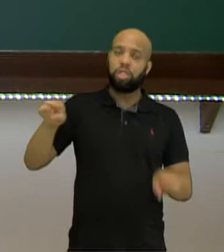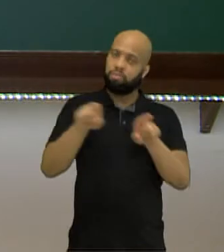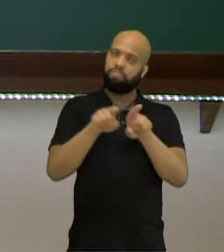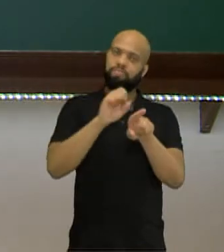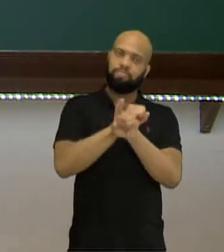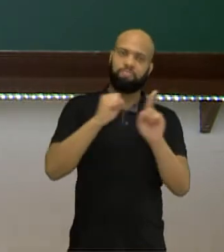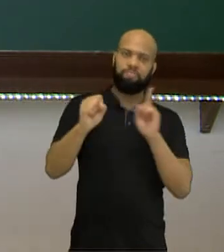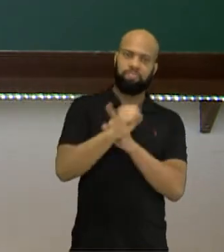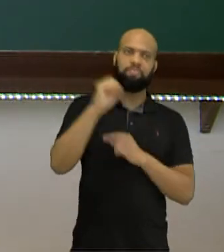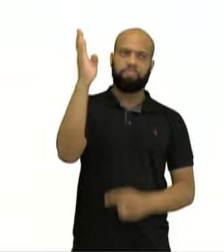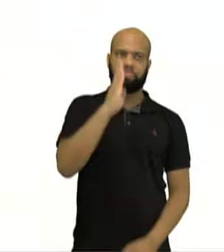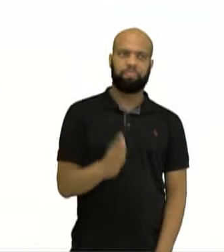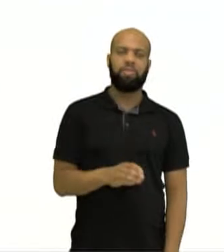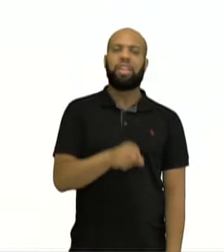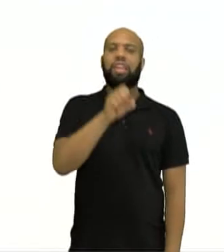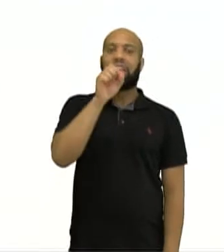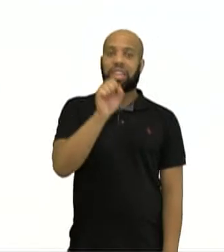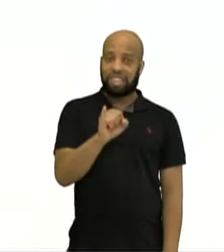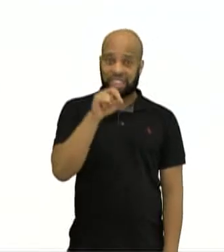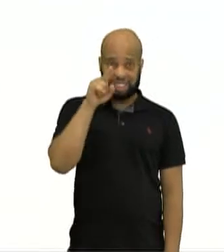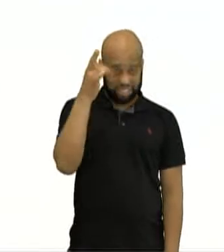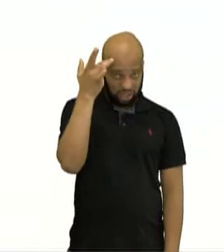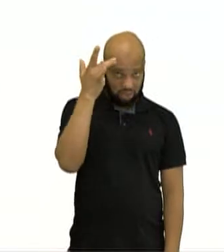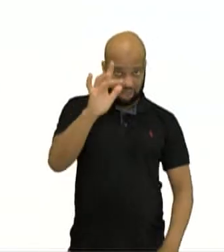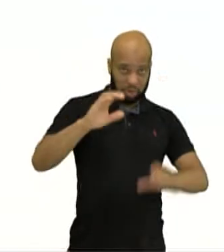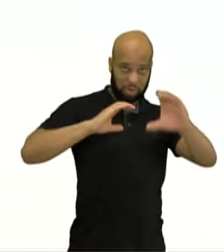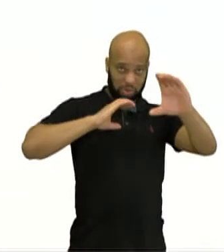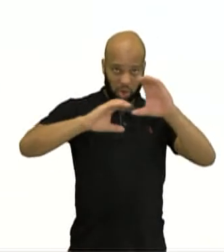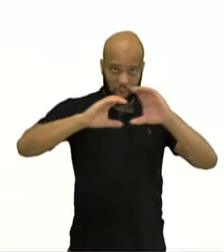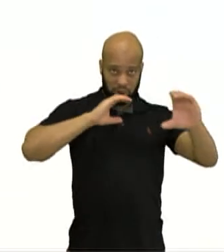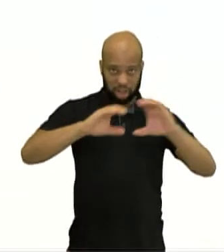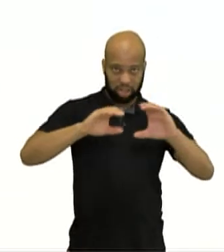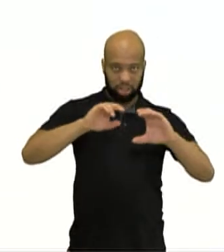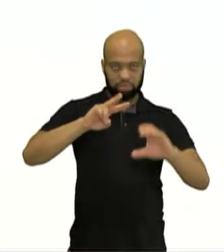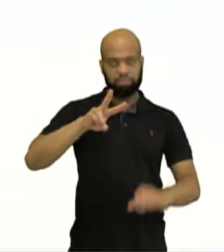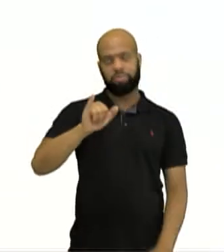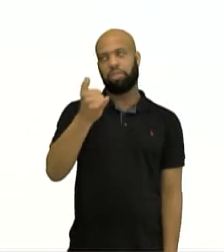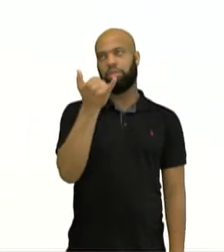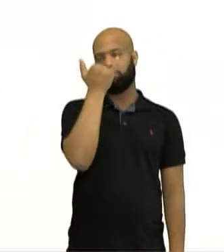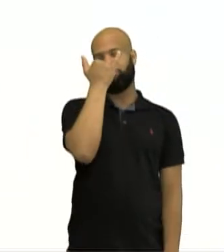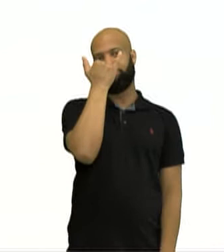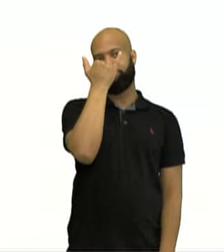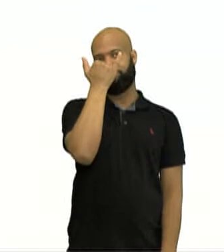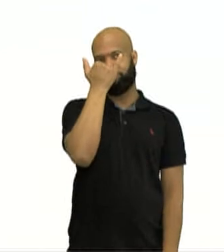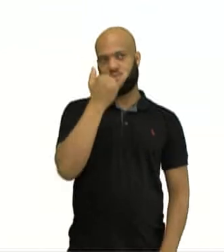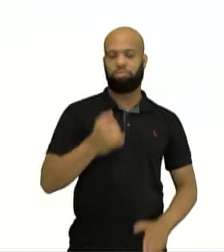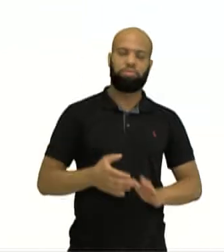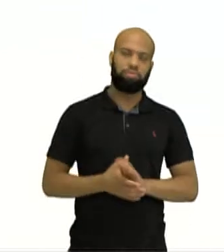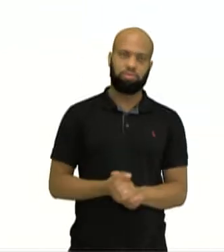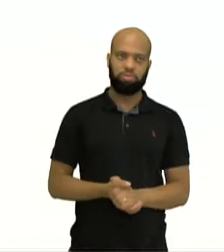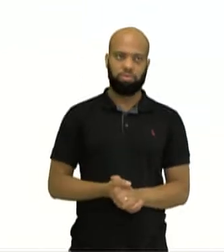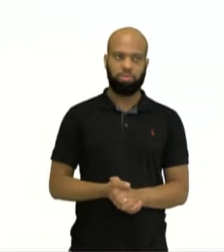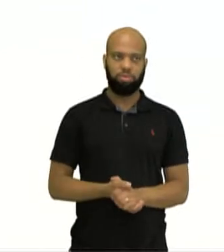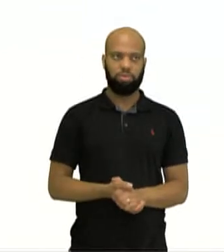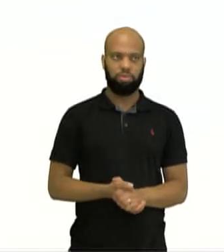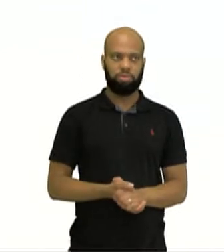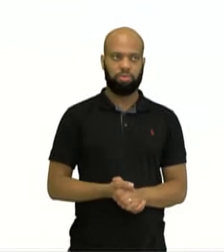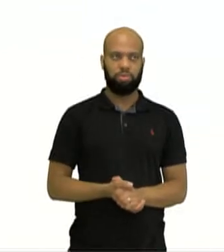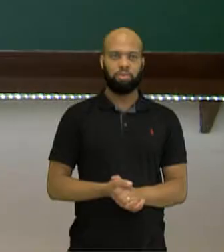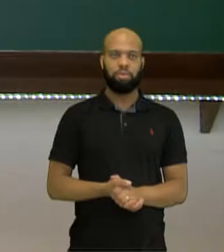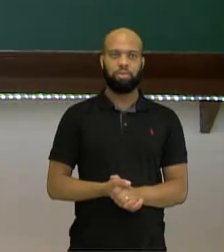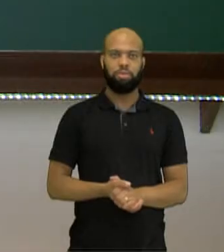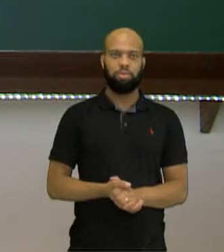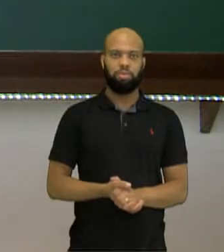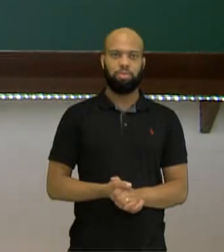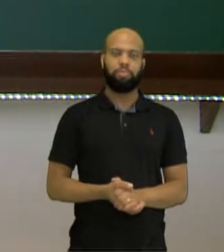quem não se comunica se trumbica já dizia um dos grandes comunicadores da TV brasileira o Chacrinha um